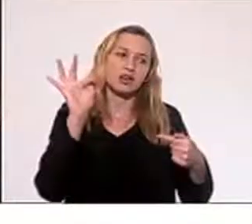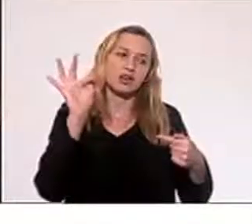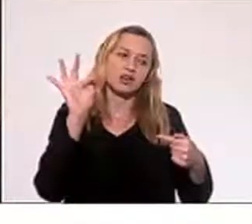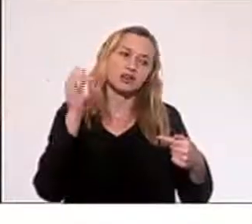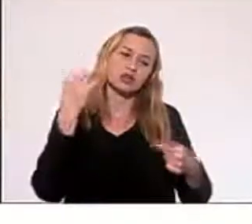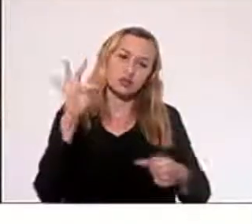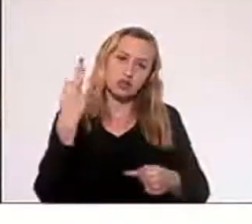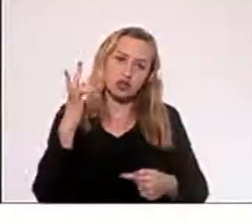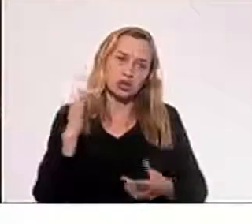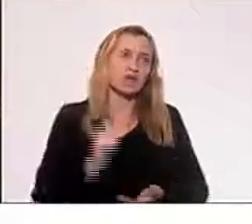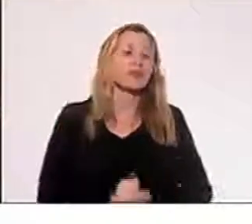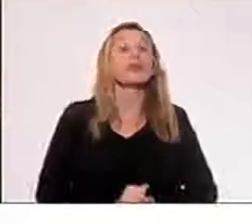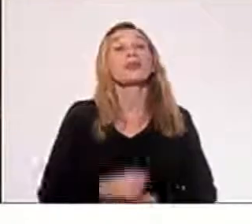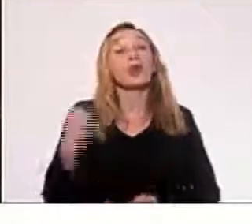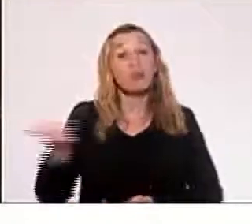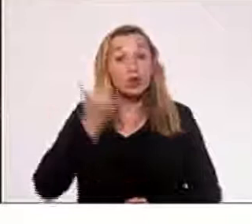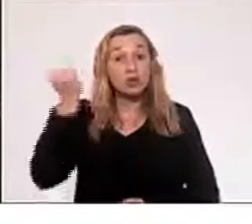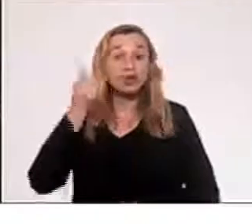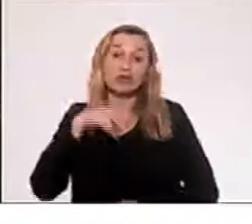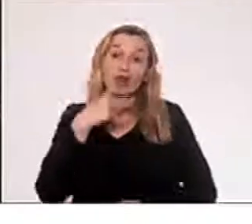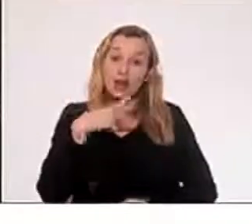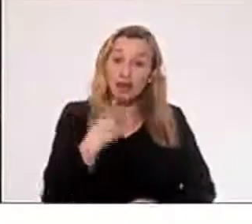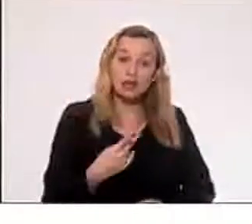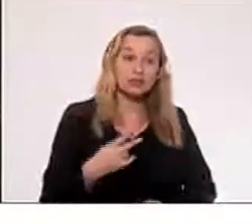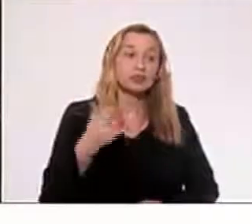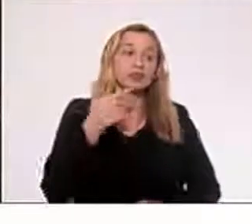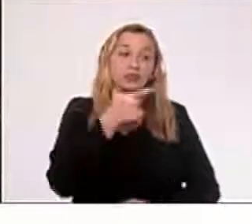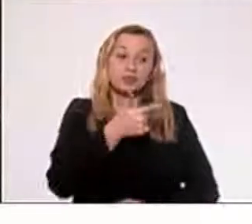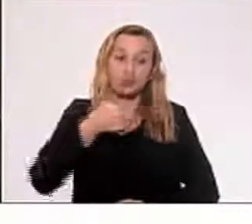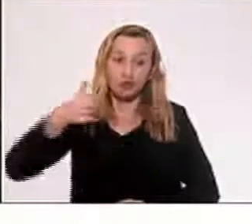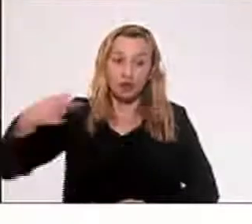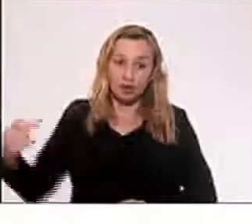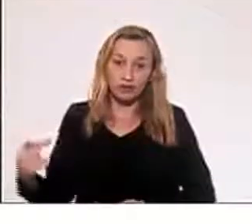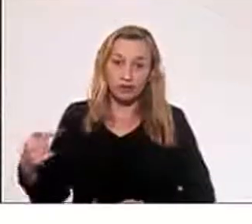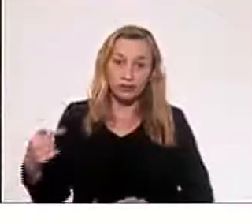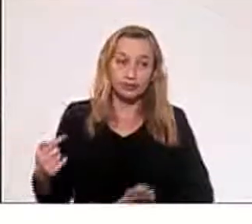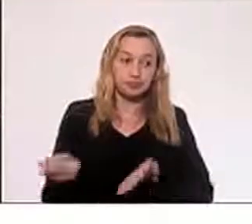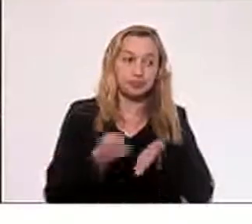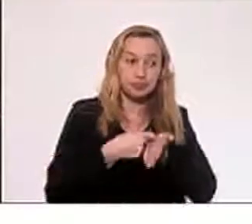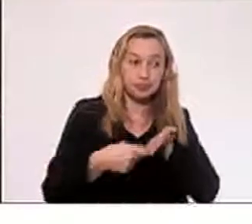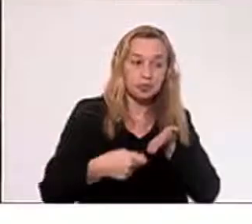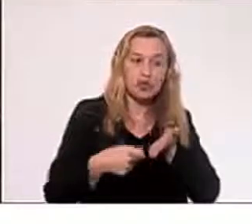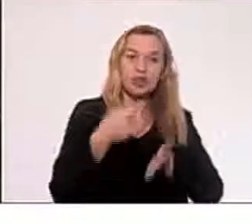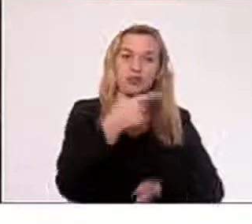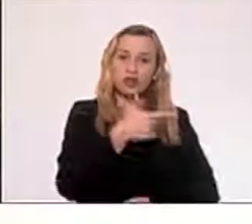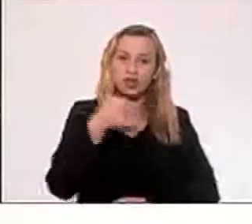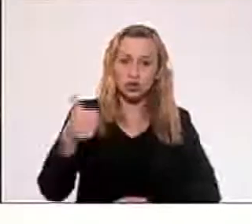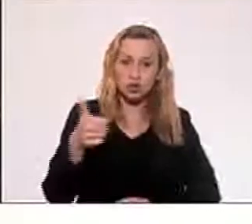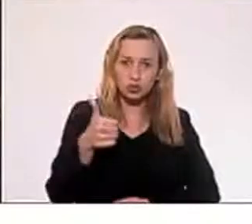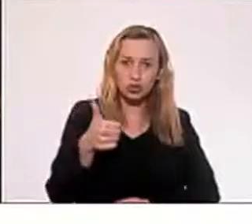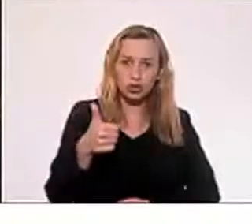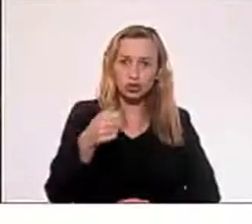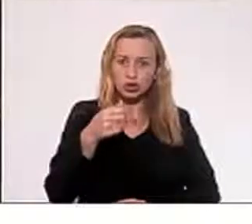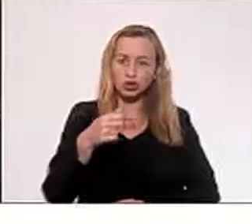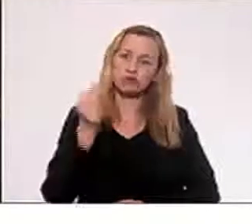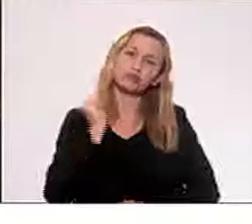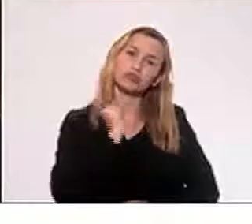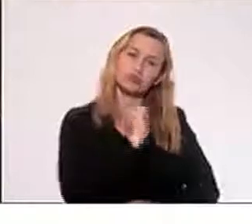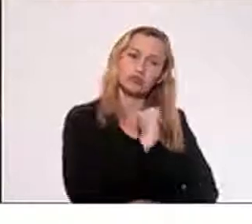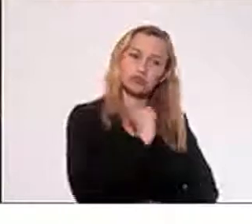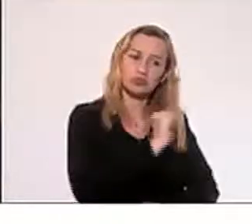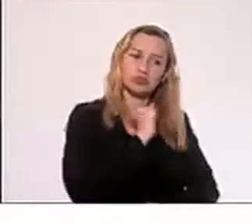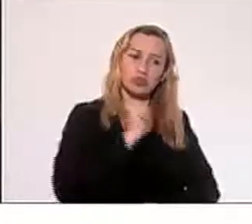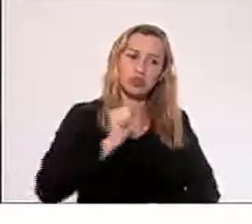presidenta, ressaltar que em 2017 foram registradas 21 chacinas,